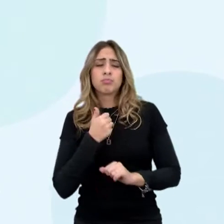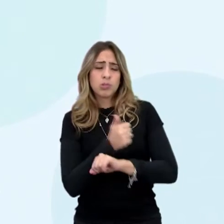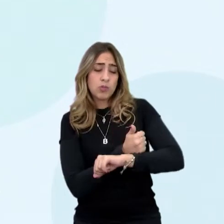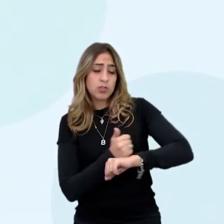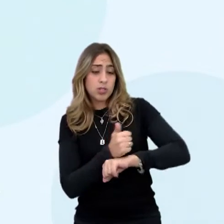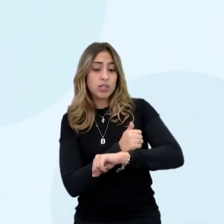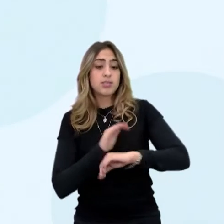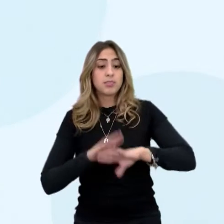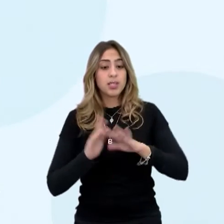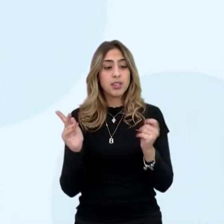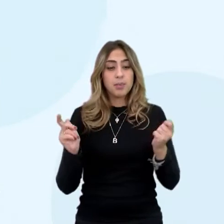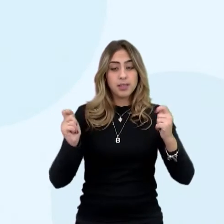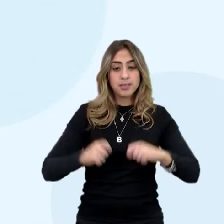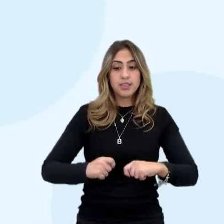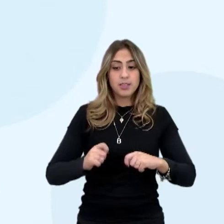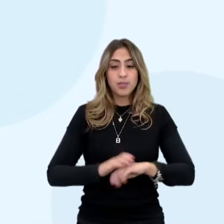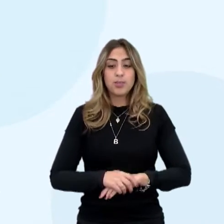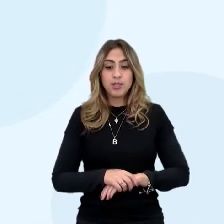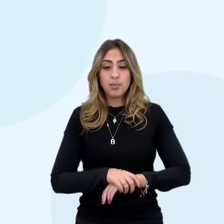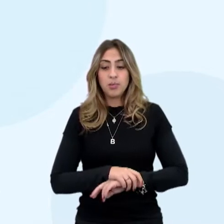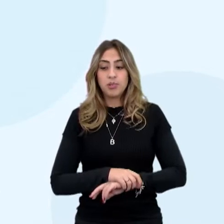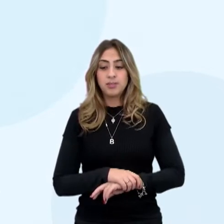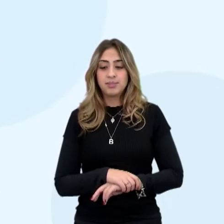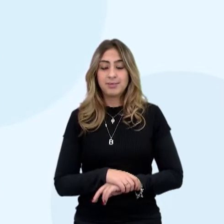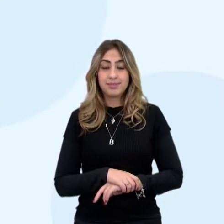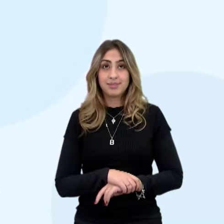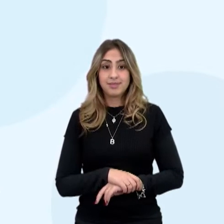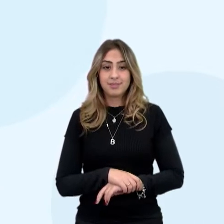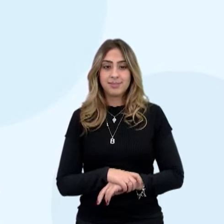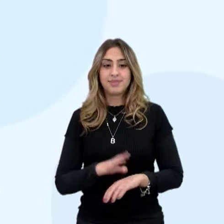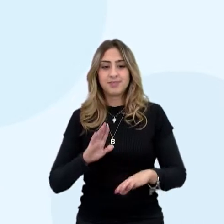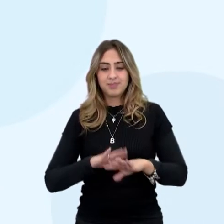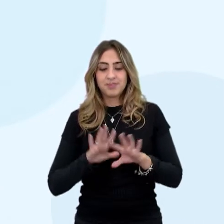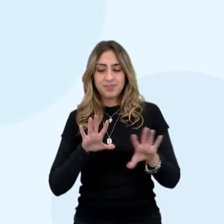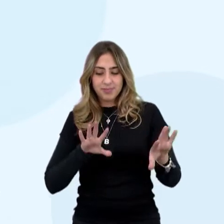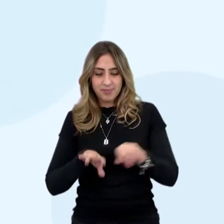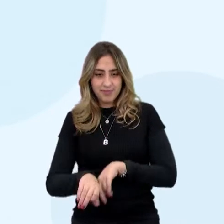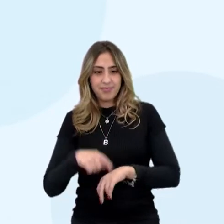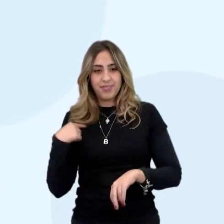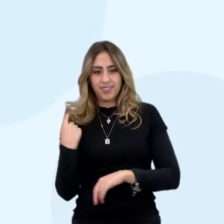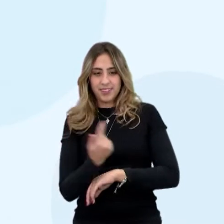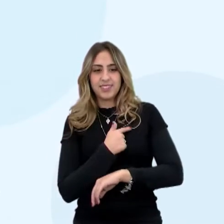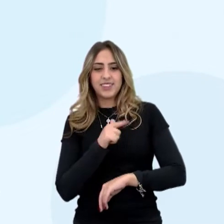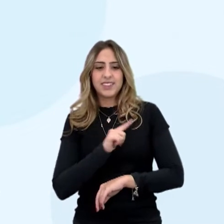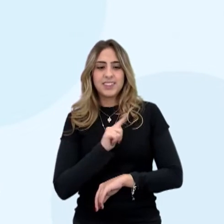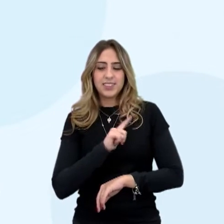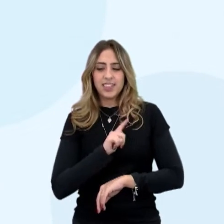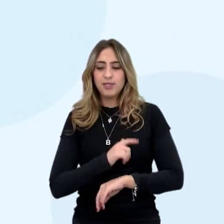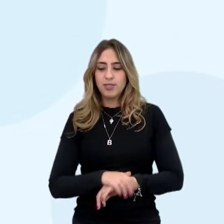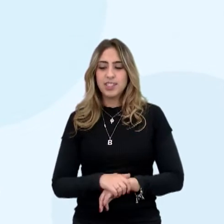mais capacitados, né, mais formados, né, que aí tem um currículo